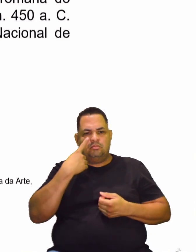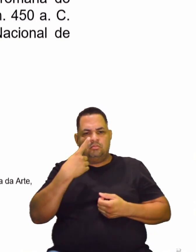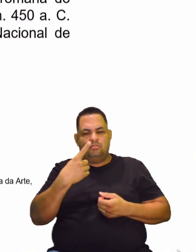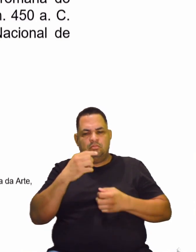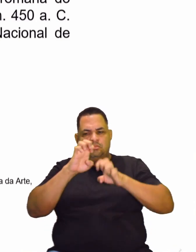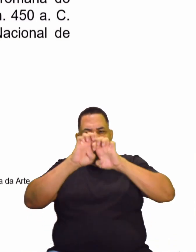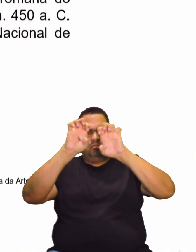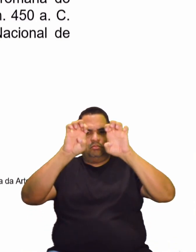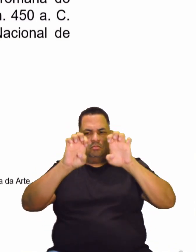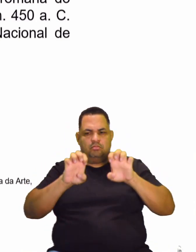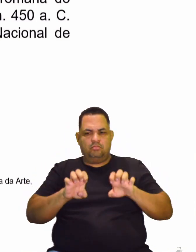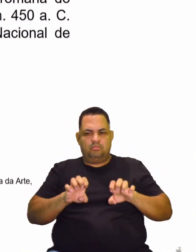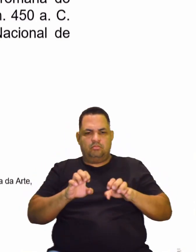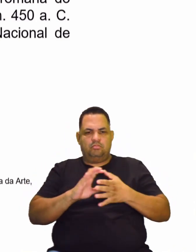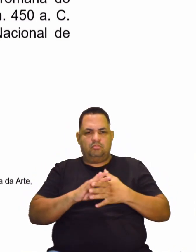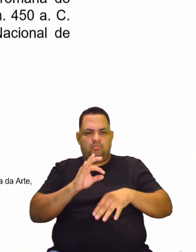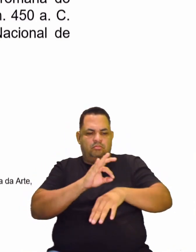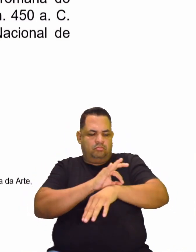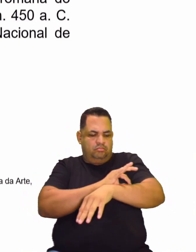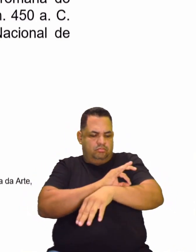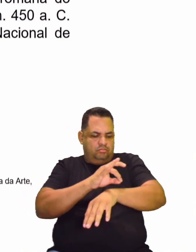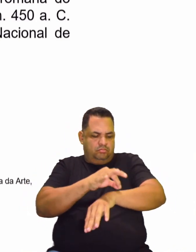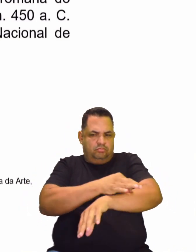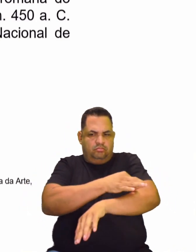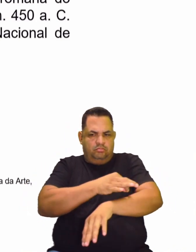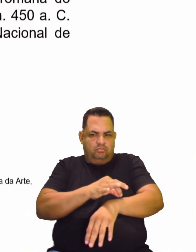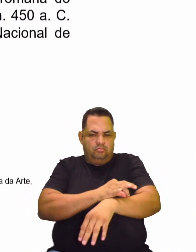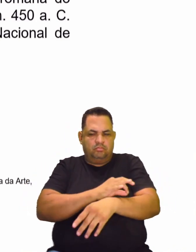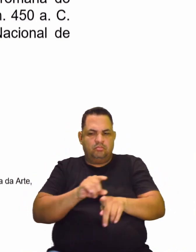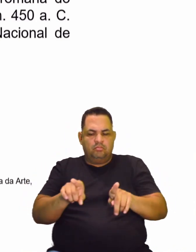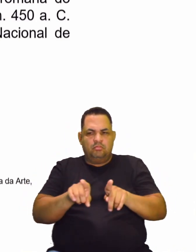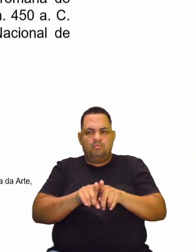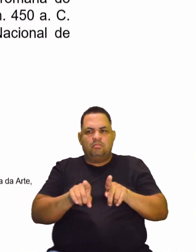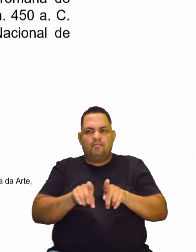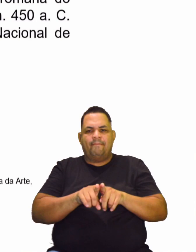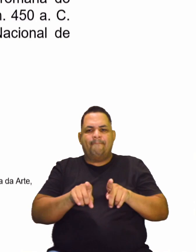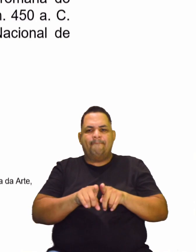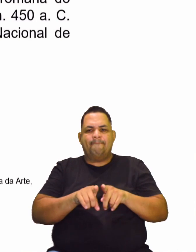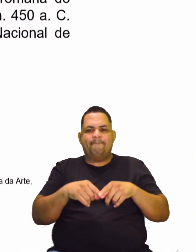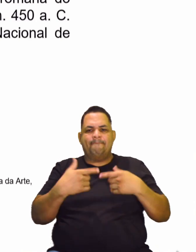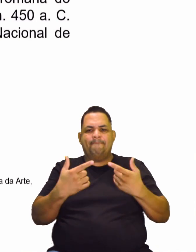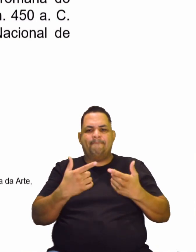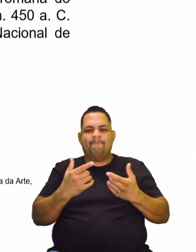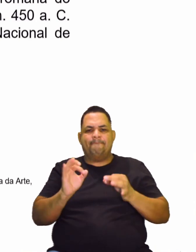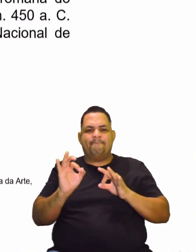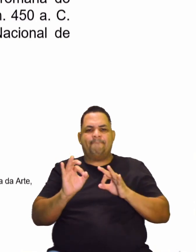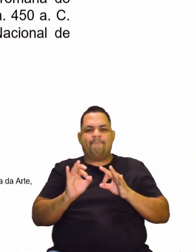estrutura das veias e também dos